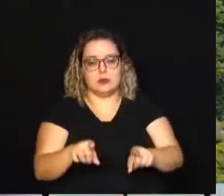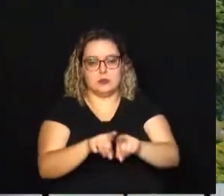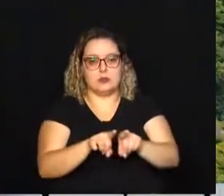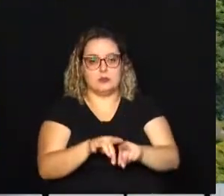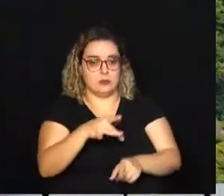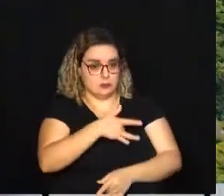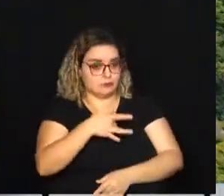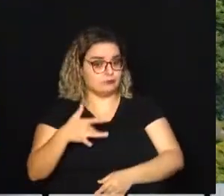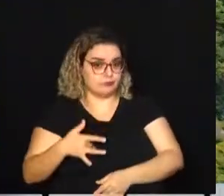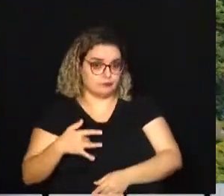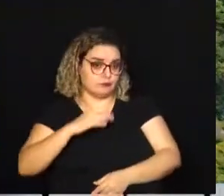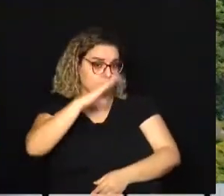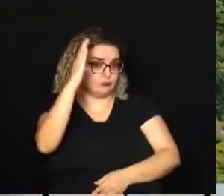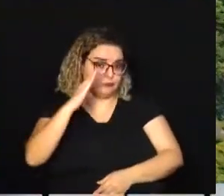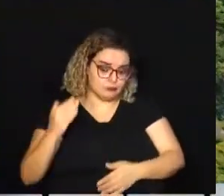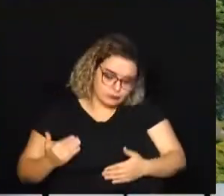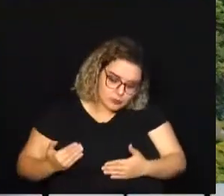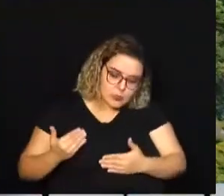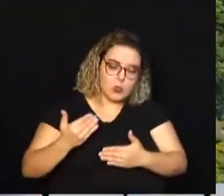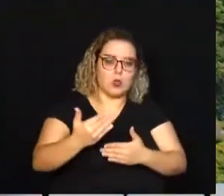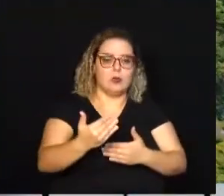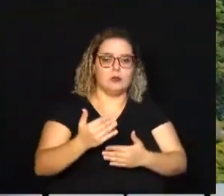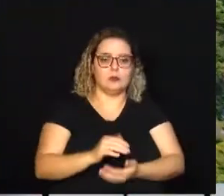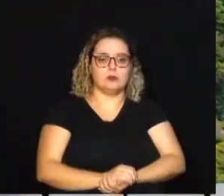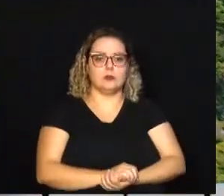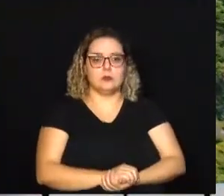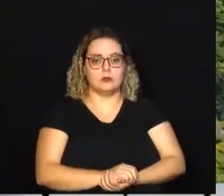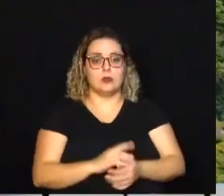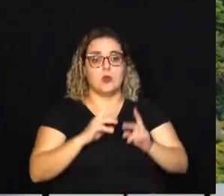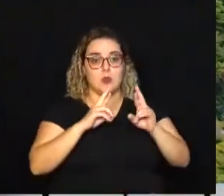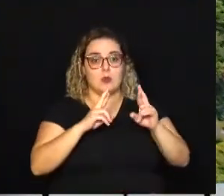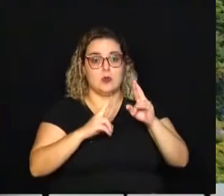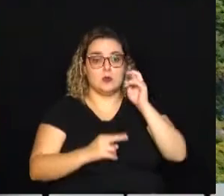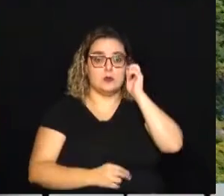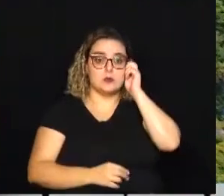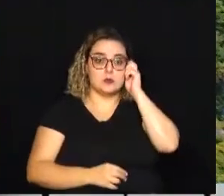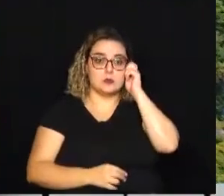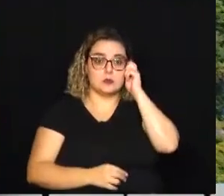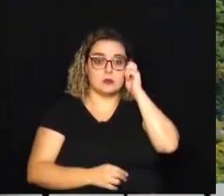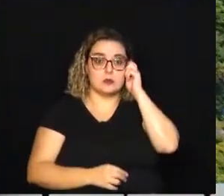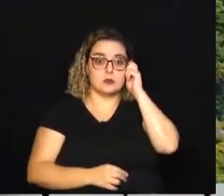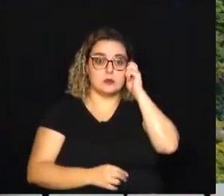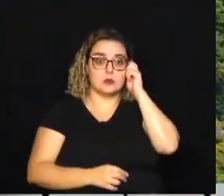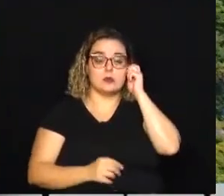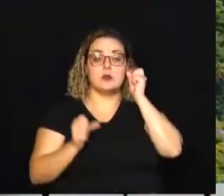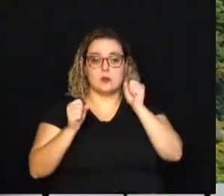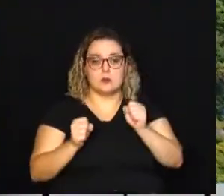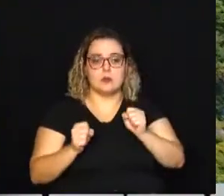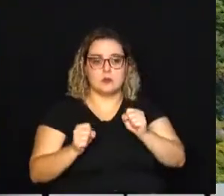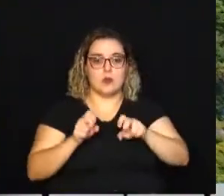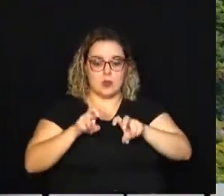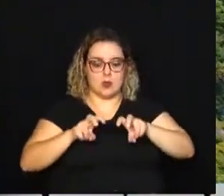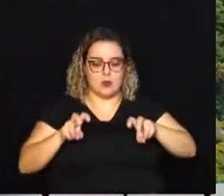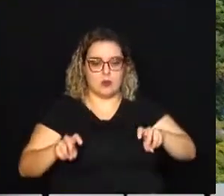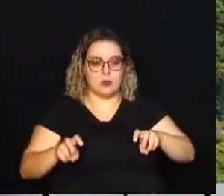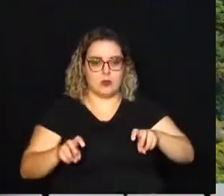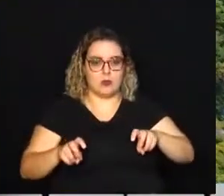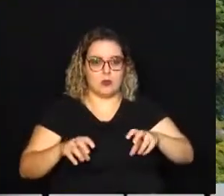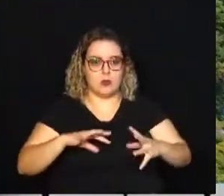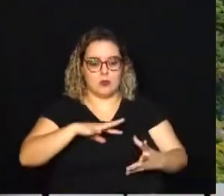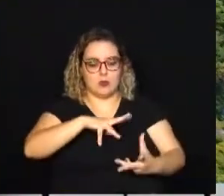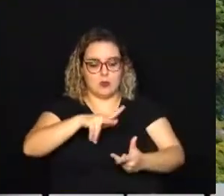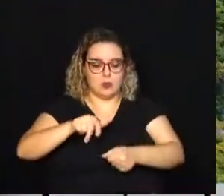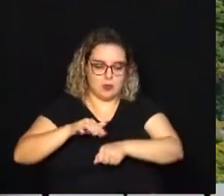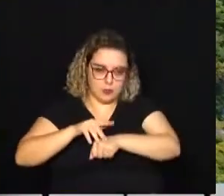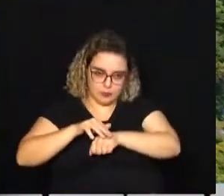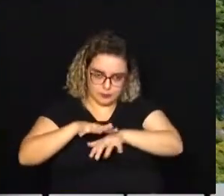Brasil atravessa. Enfim, espero que a gente possa voltar aqui no momento em que essa pandemia esteja controlada, que